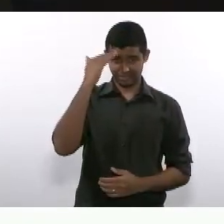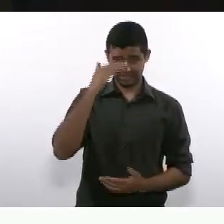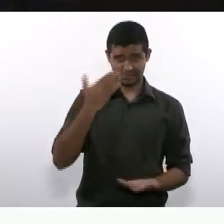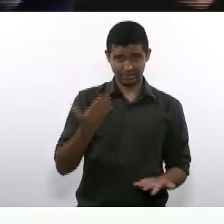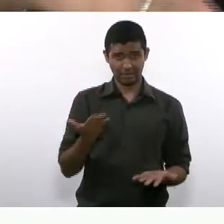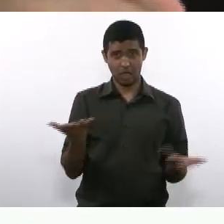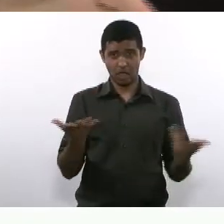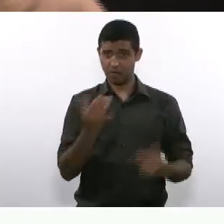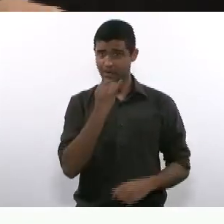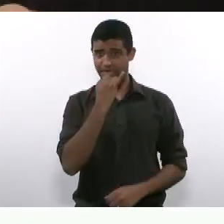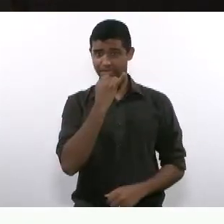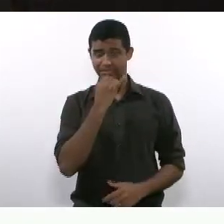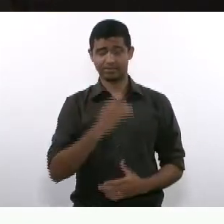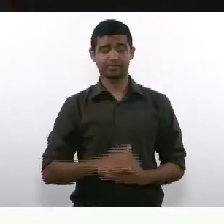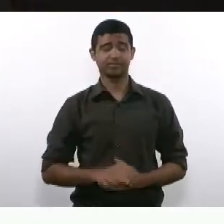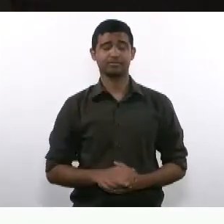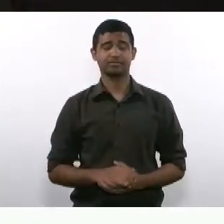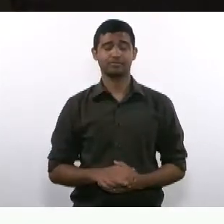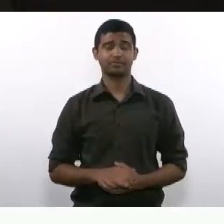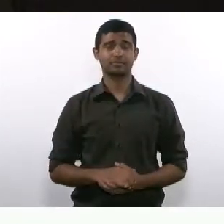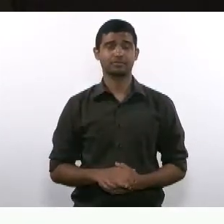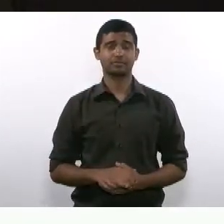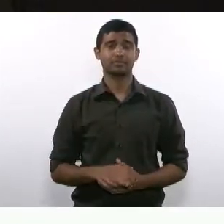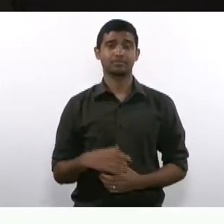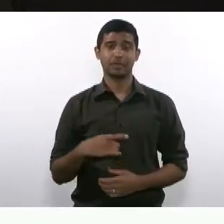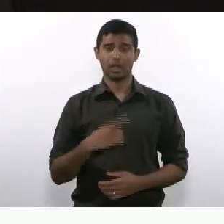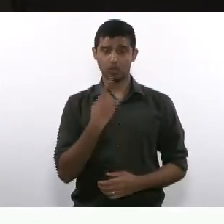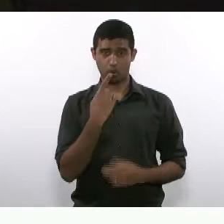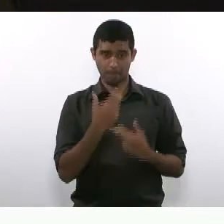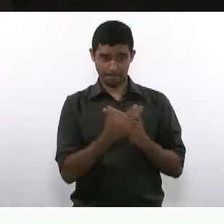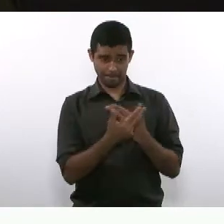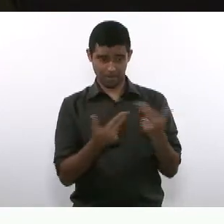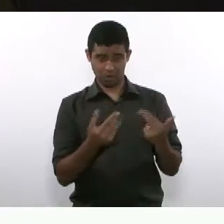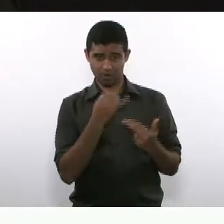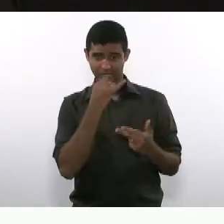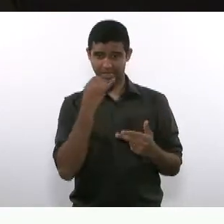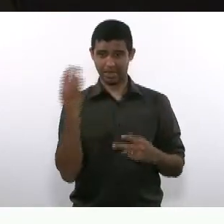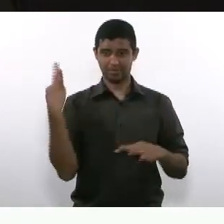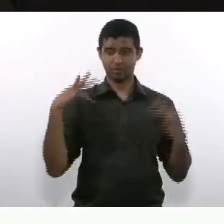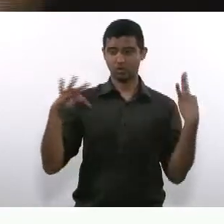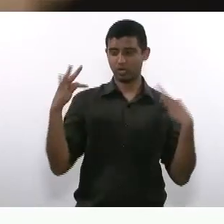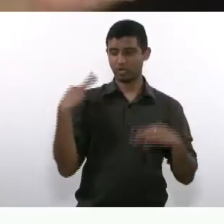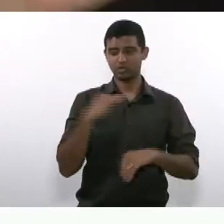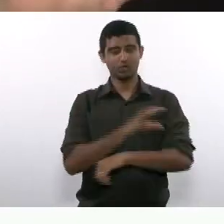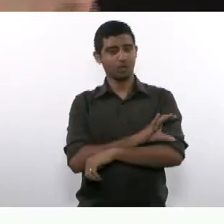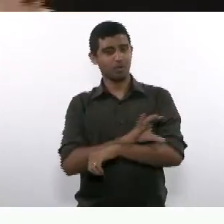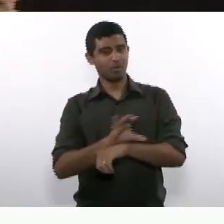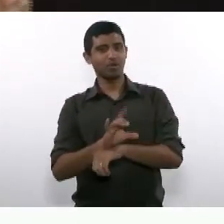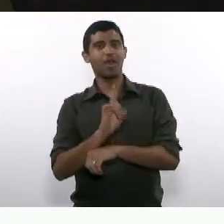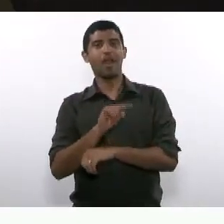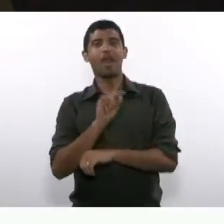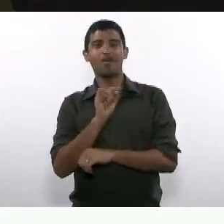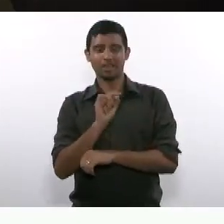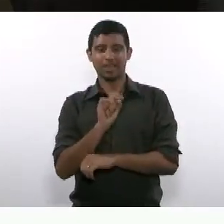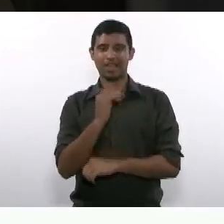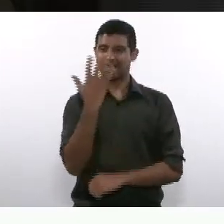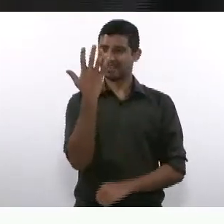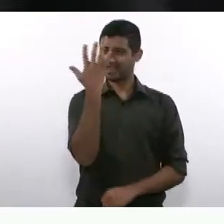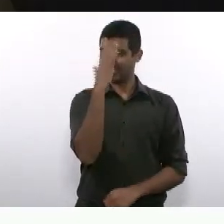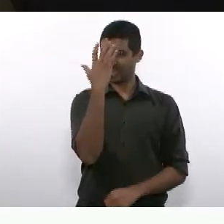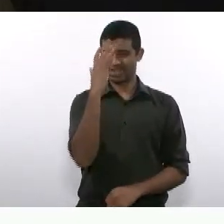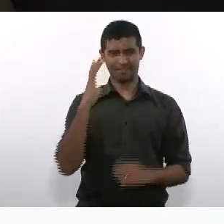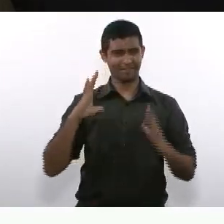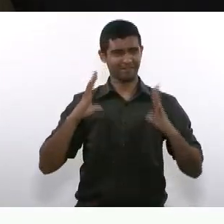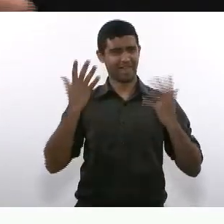agora, por exemplo, uma das coisas que turismo, cultura, é o carnaval. O carnaval está aí uma